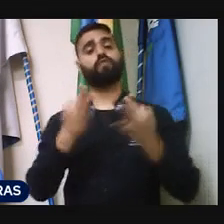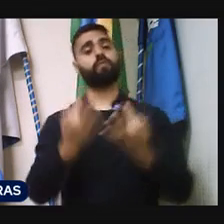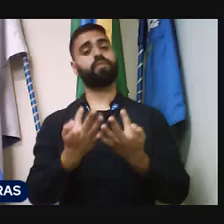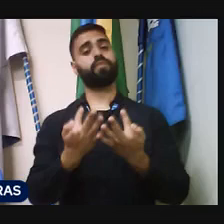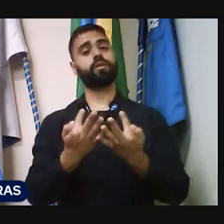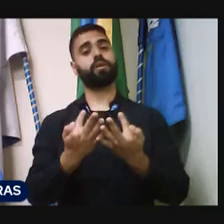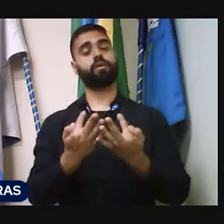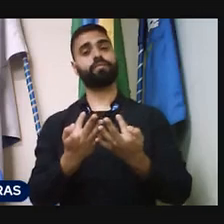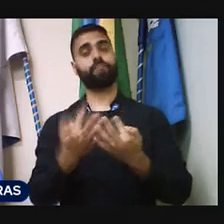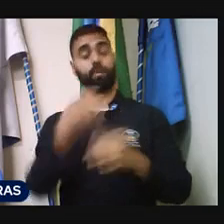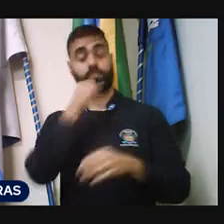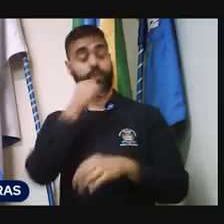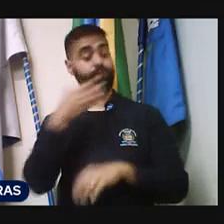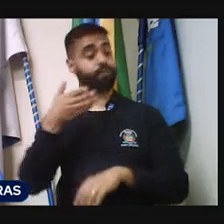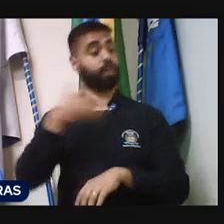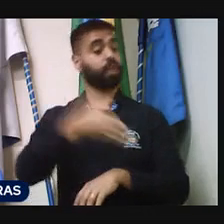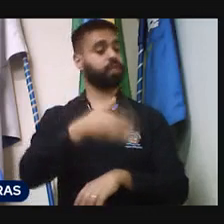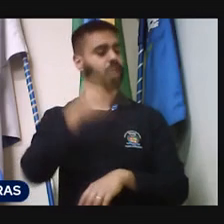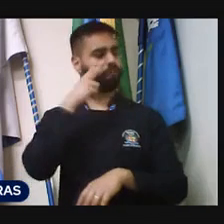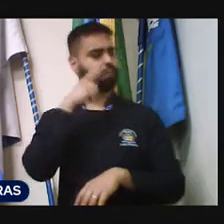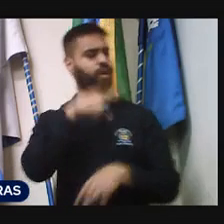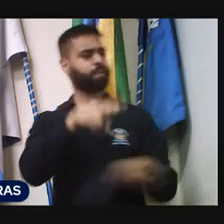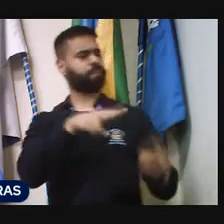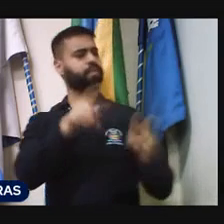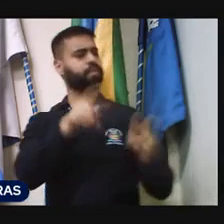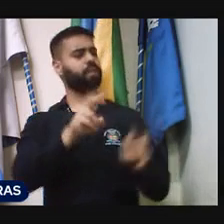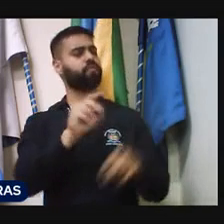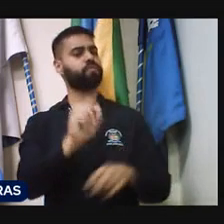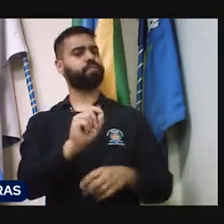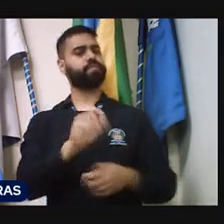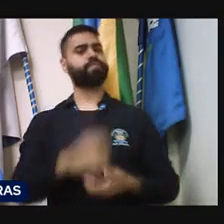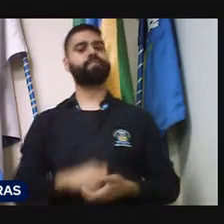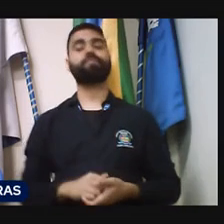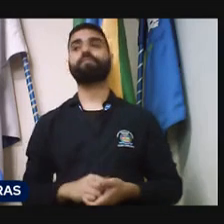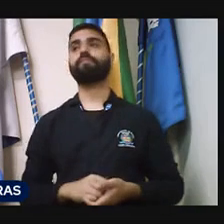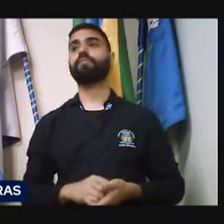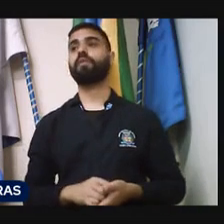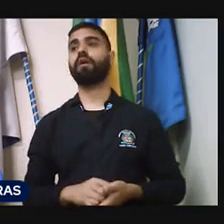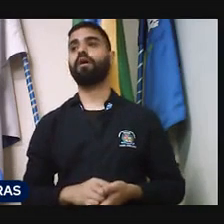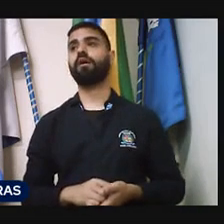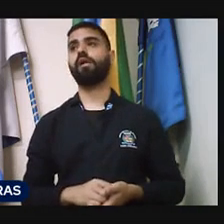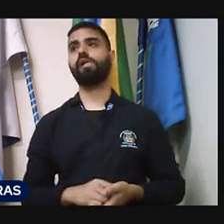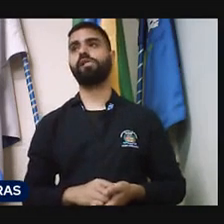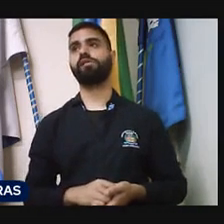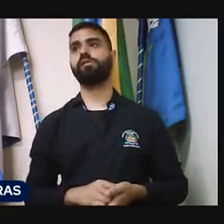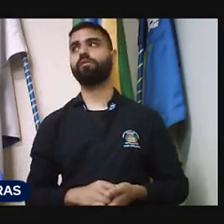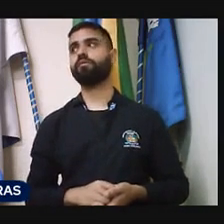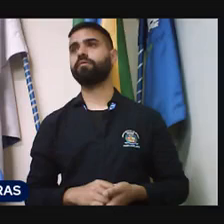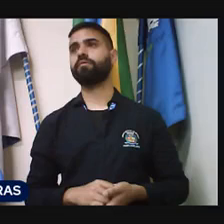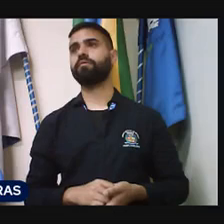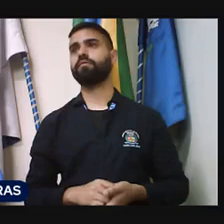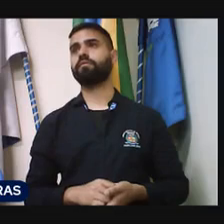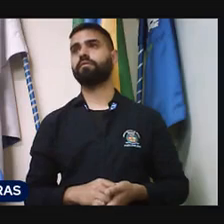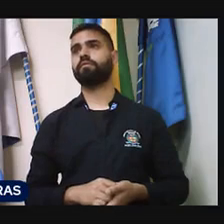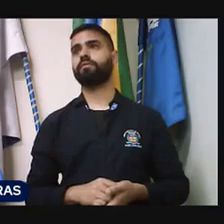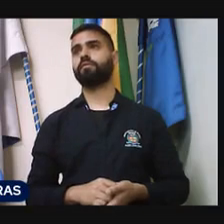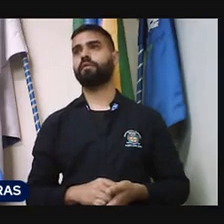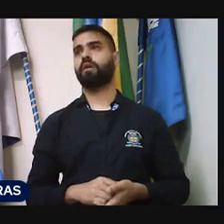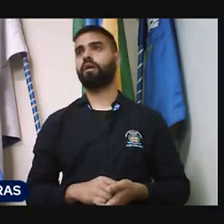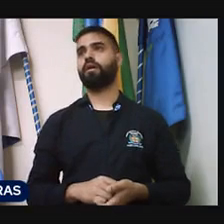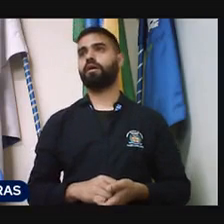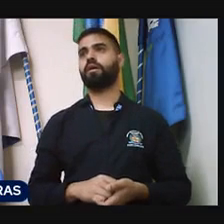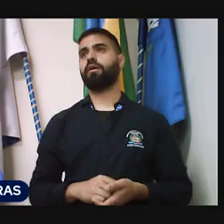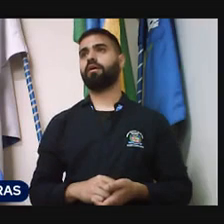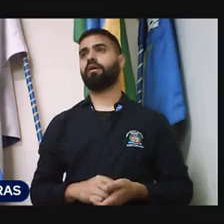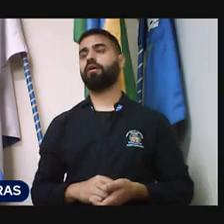você chega lá você vir a alegria daquela pessoa que você prestadora de serviço